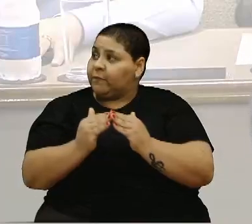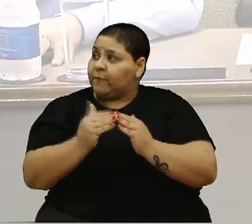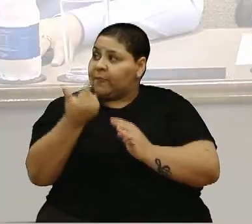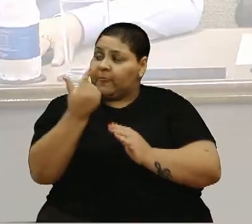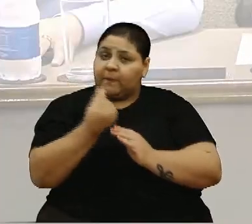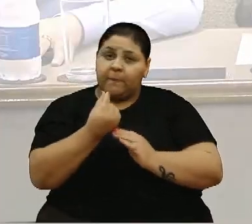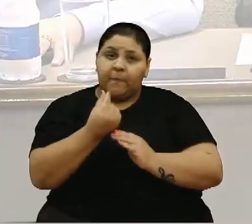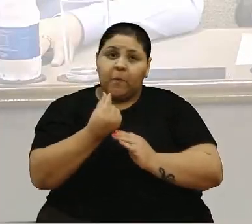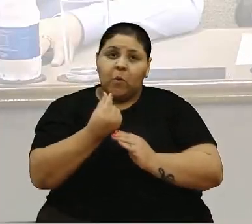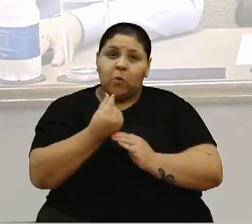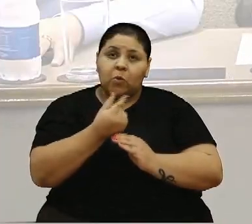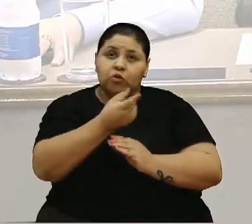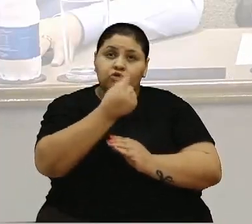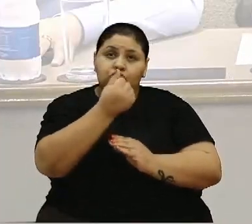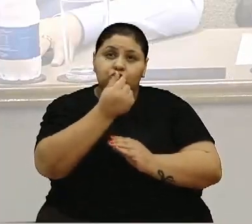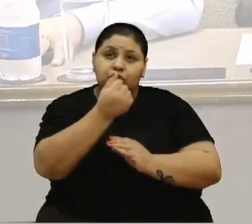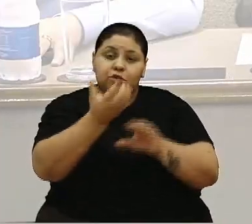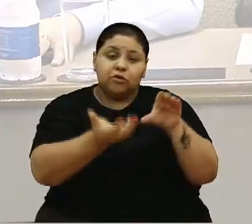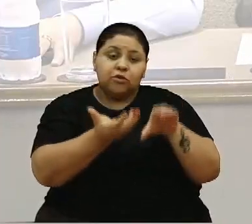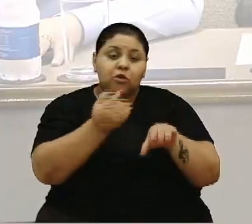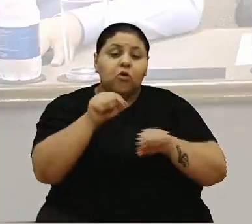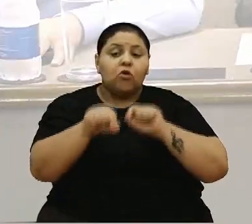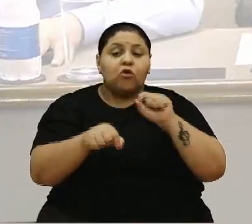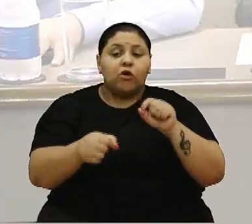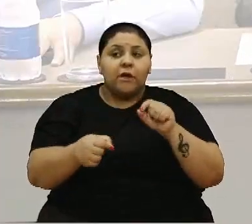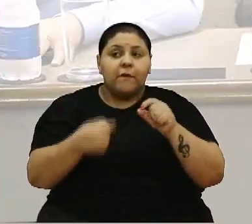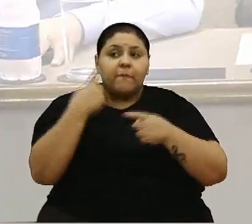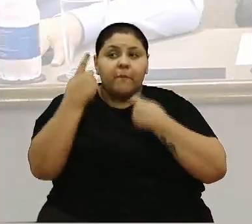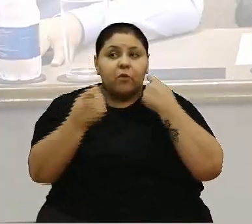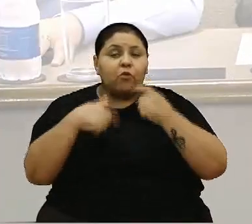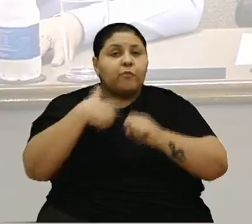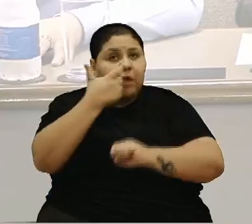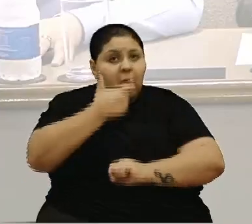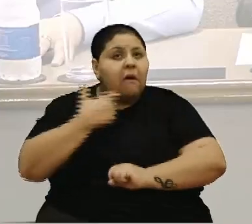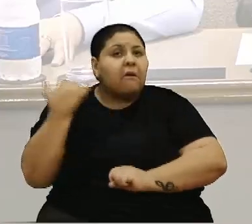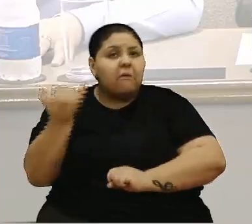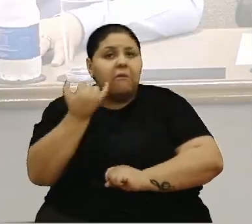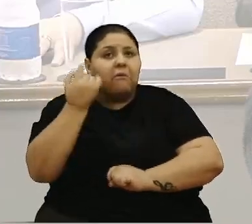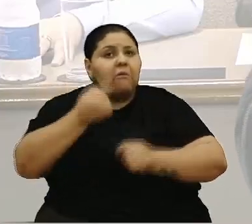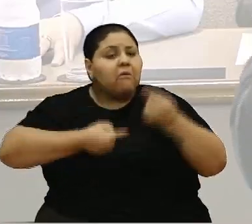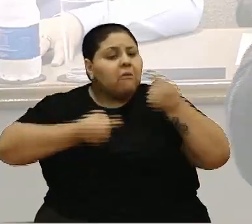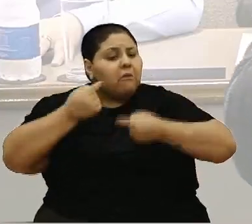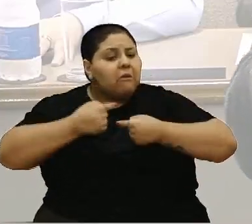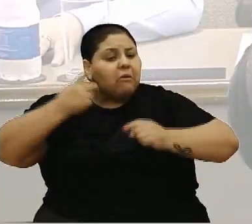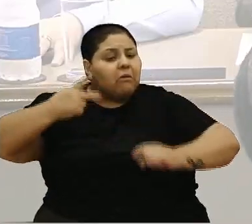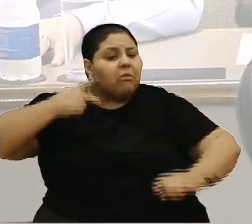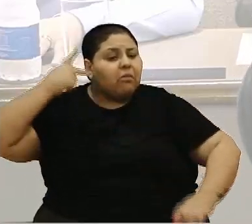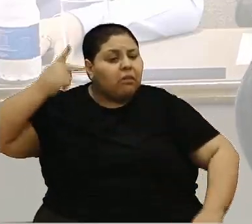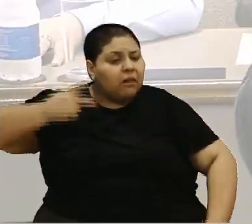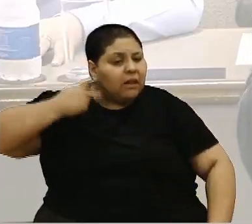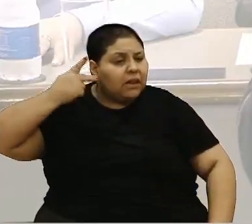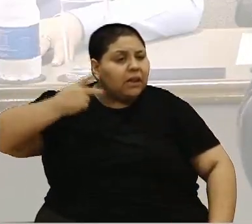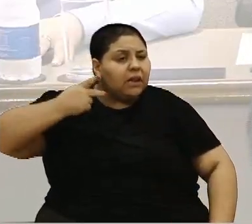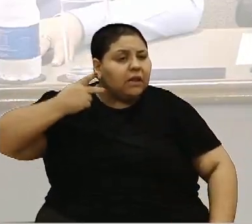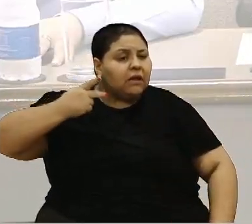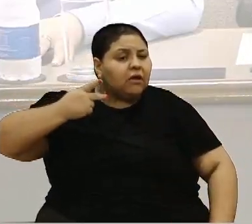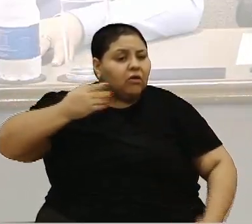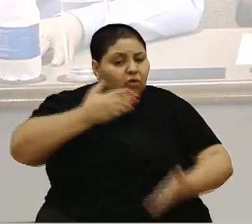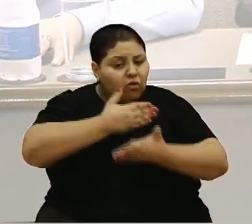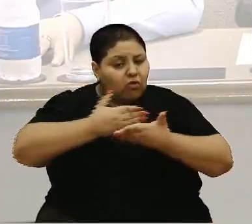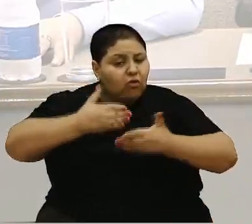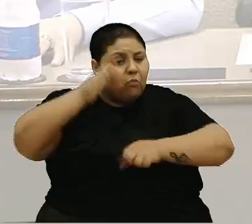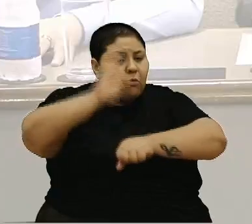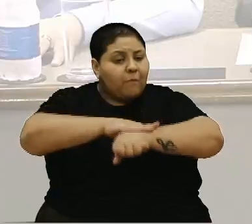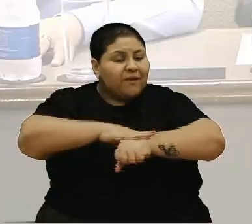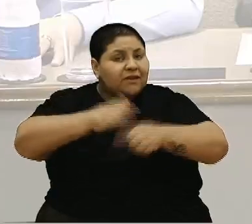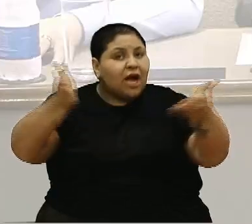de Brasília. E o que me preocupa e acho importante, que o debate seja político e está sendo travado nessa casa. O momento é